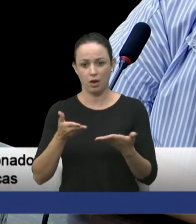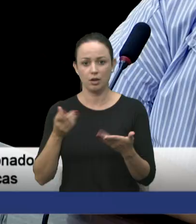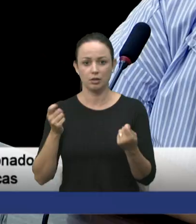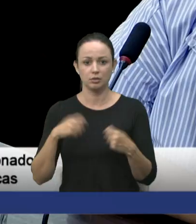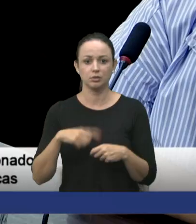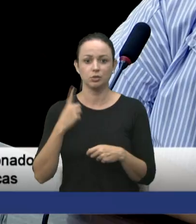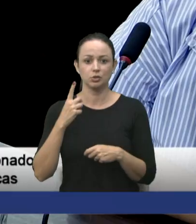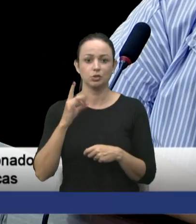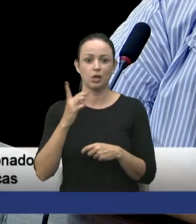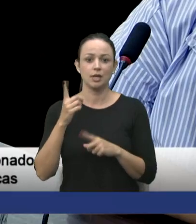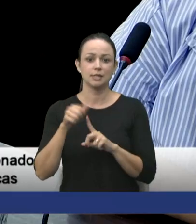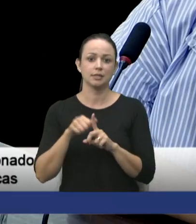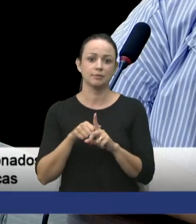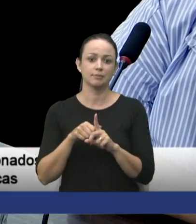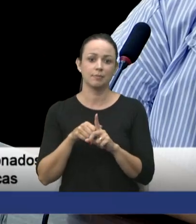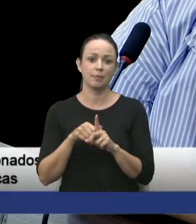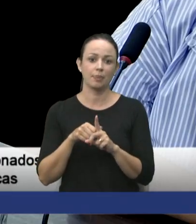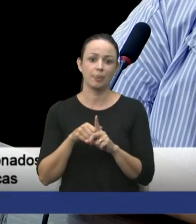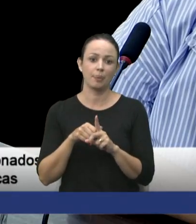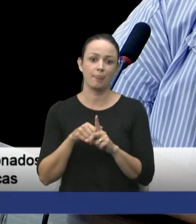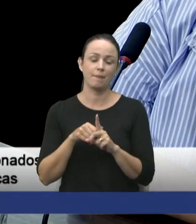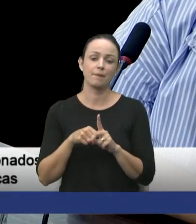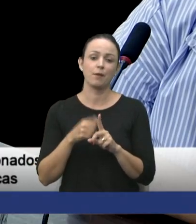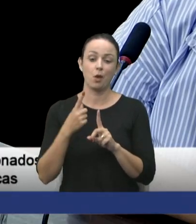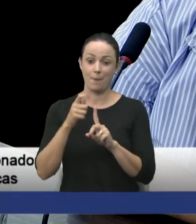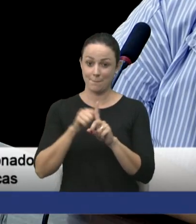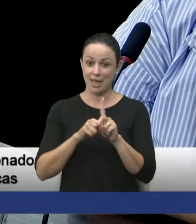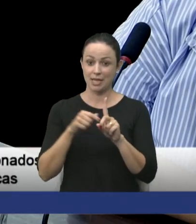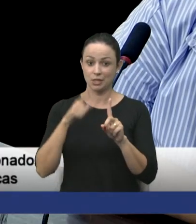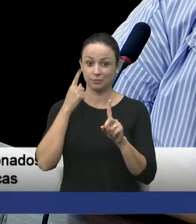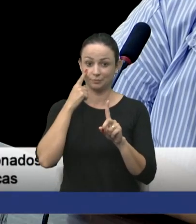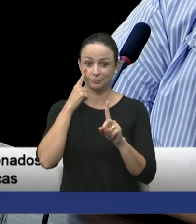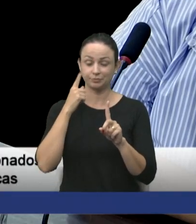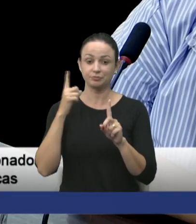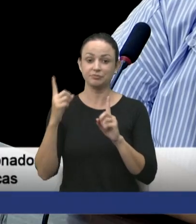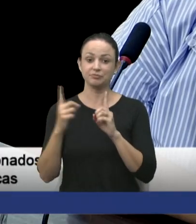esse mês, a gente atendeu